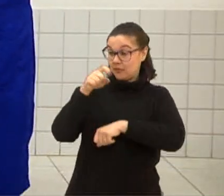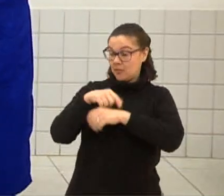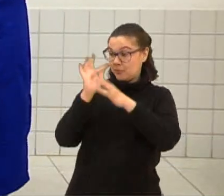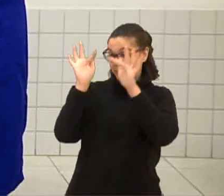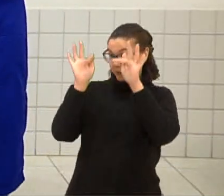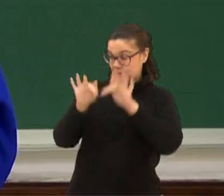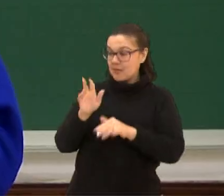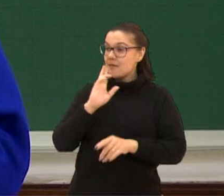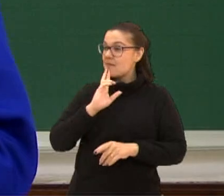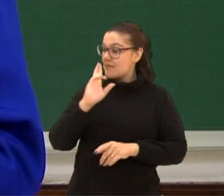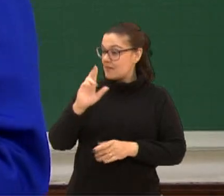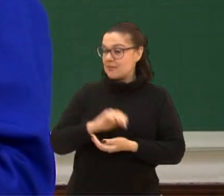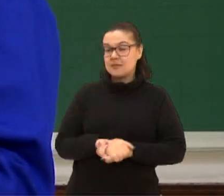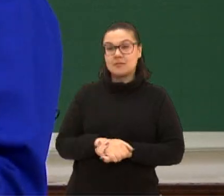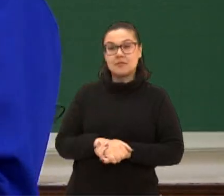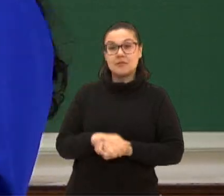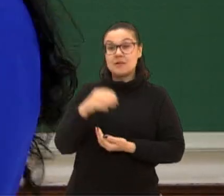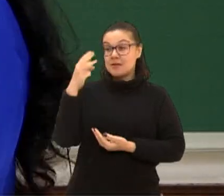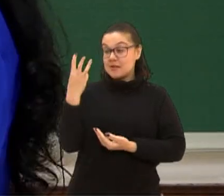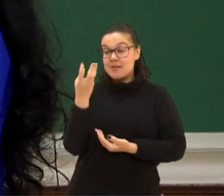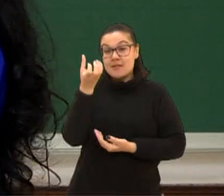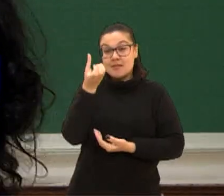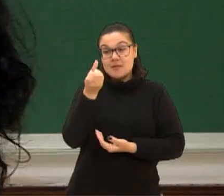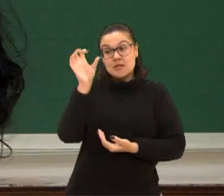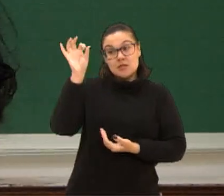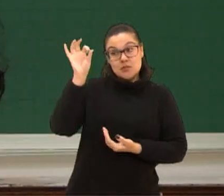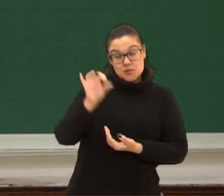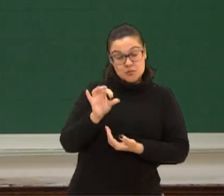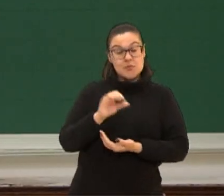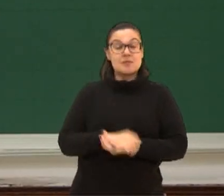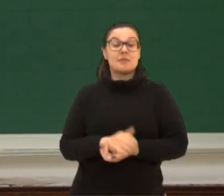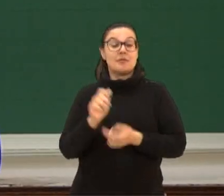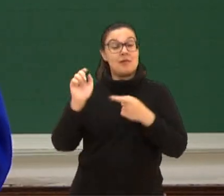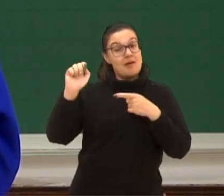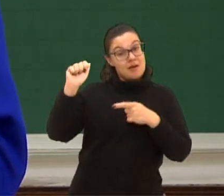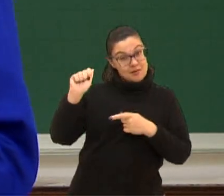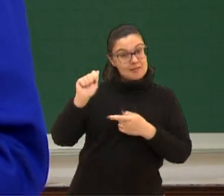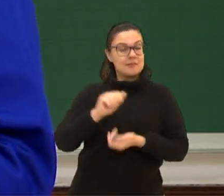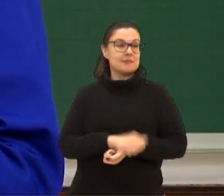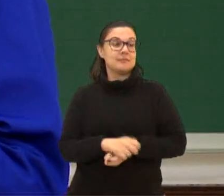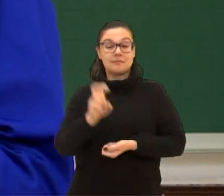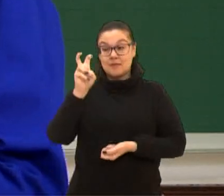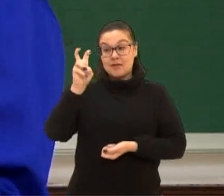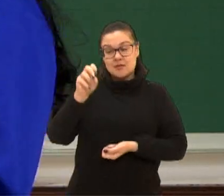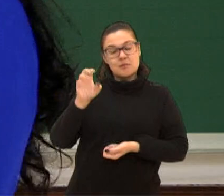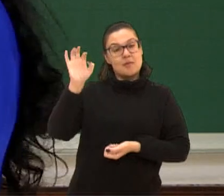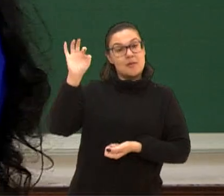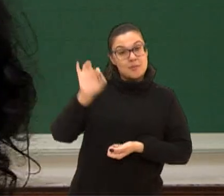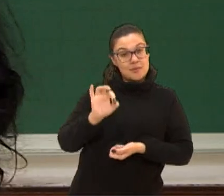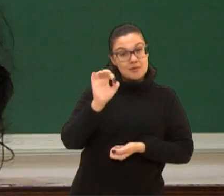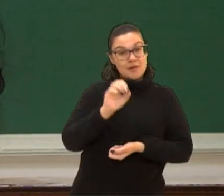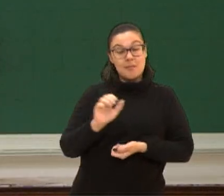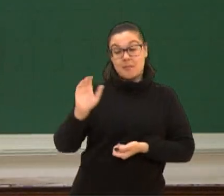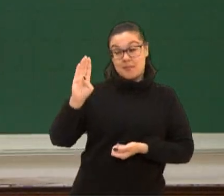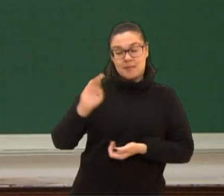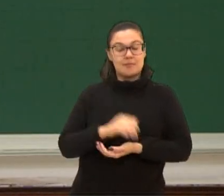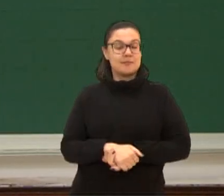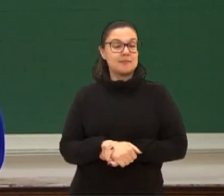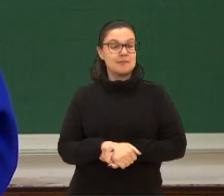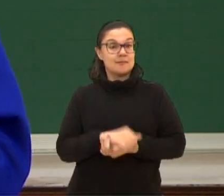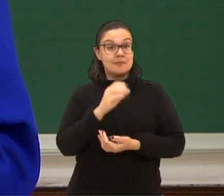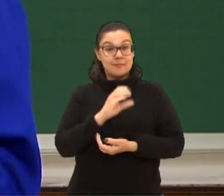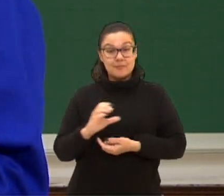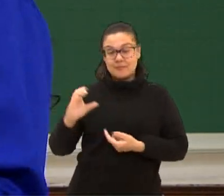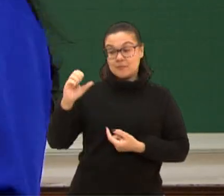acabou. E o resultado, 36% falou que é a letra A, 50% falou que é a letra B.